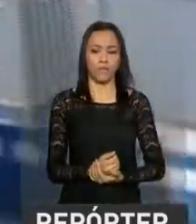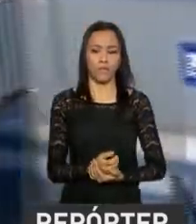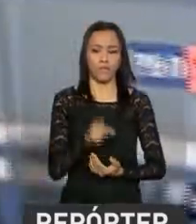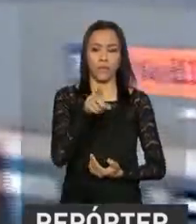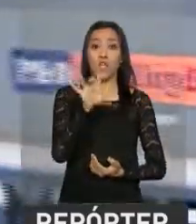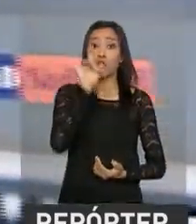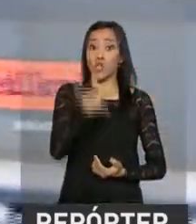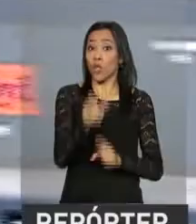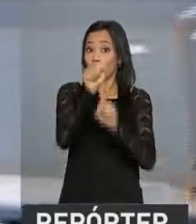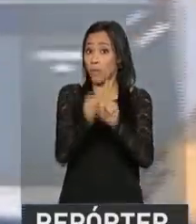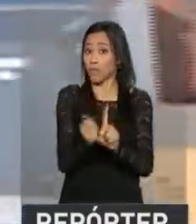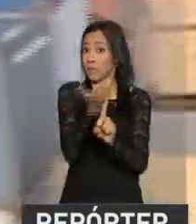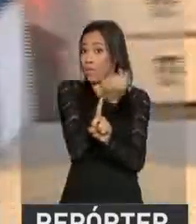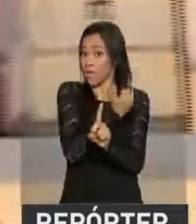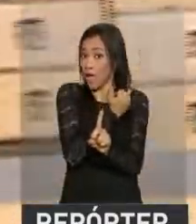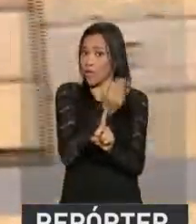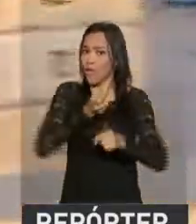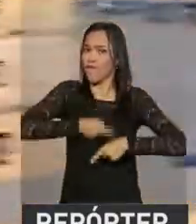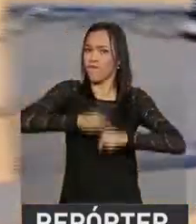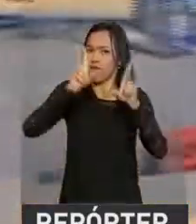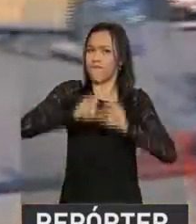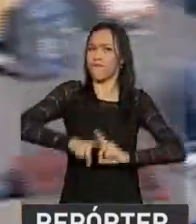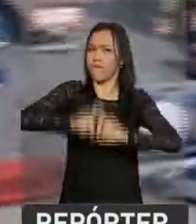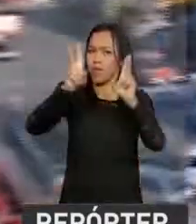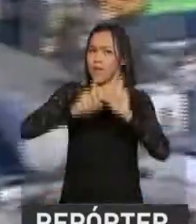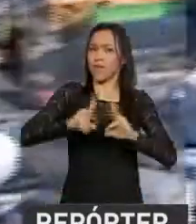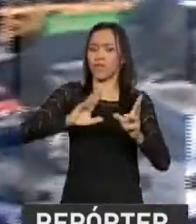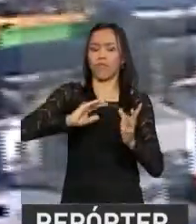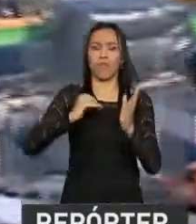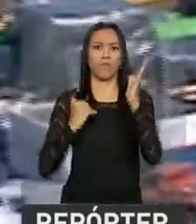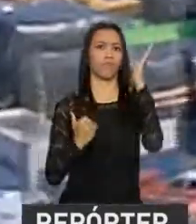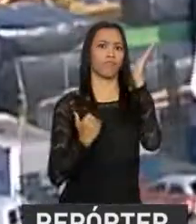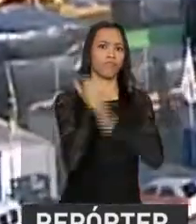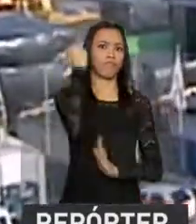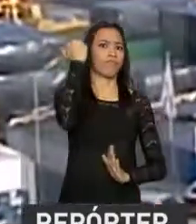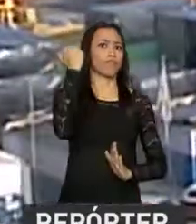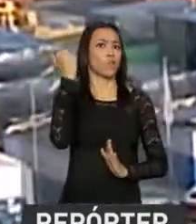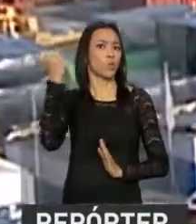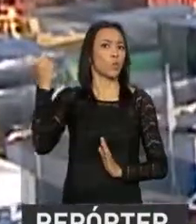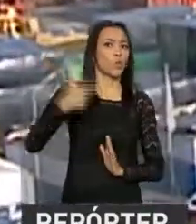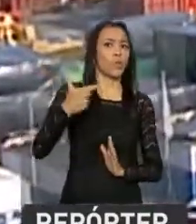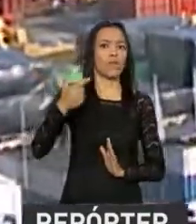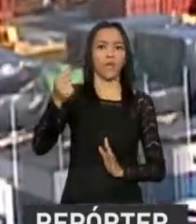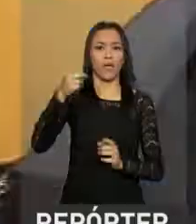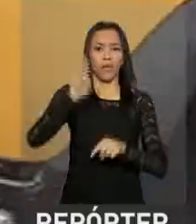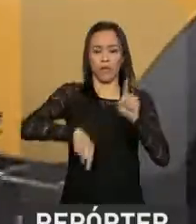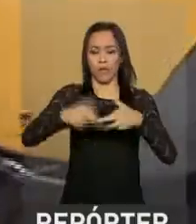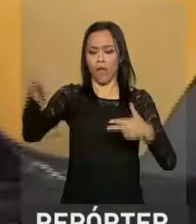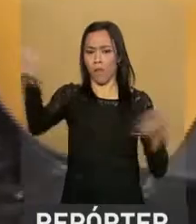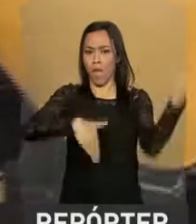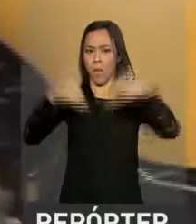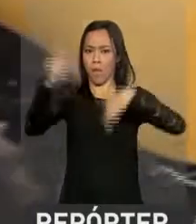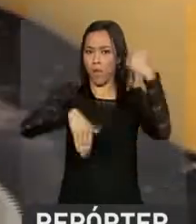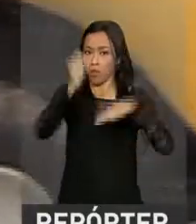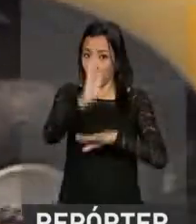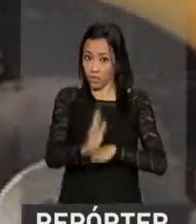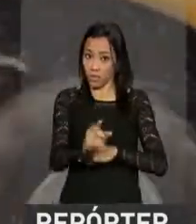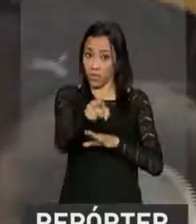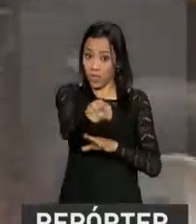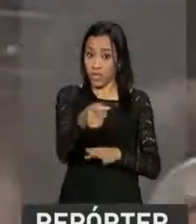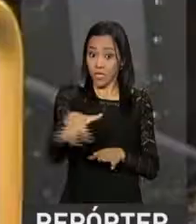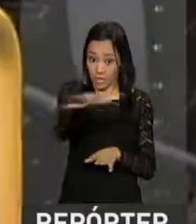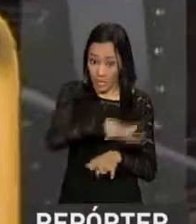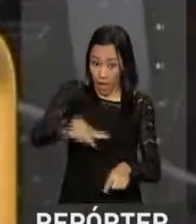só no mês passado as exportações superaram as importações em quase 4 bilhões de dólares o agronegócio